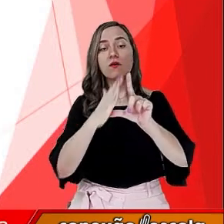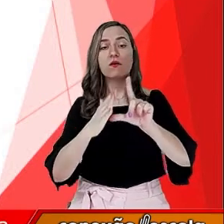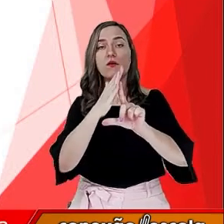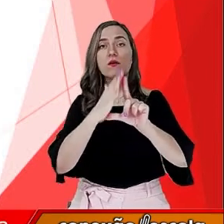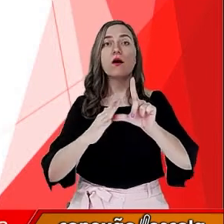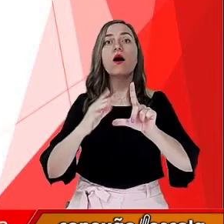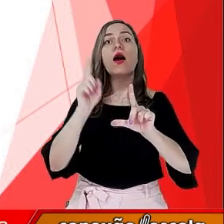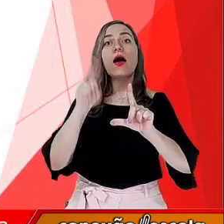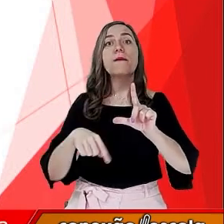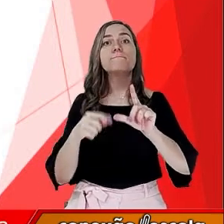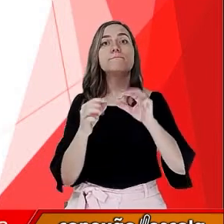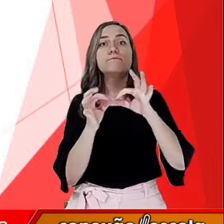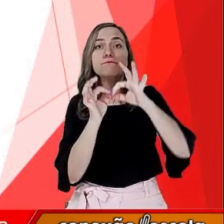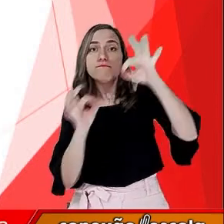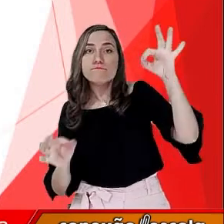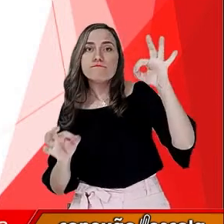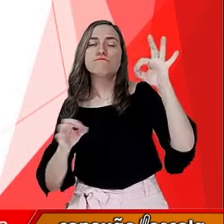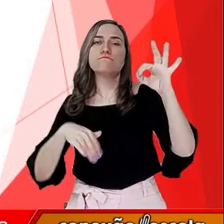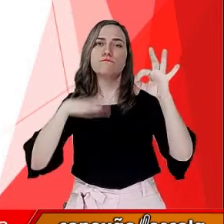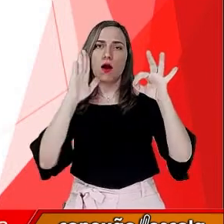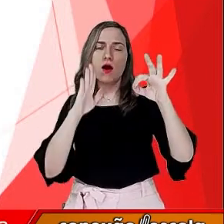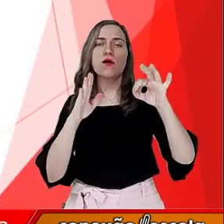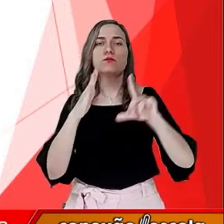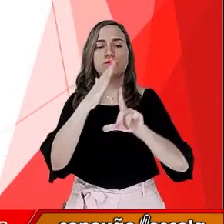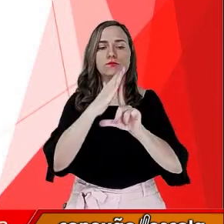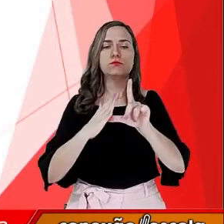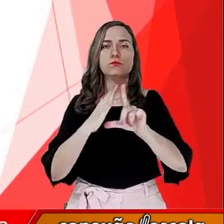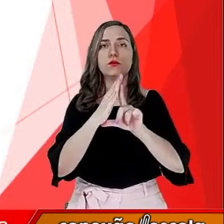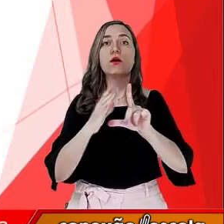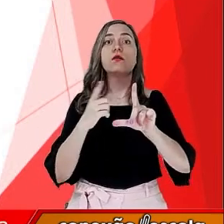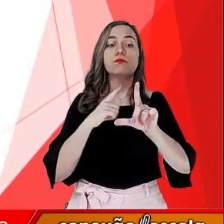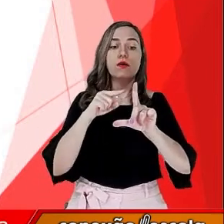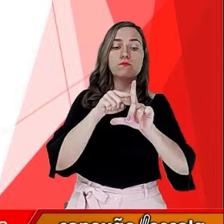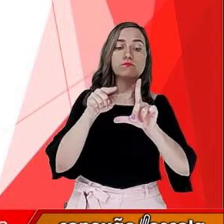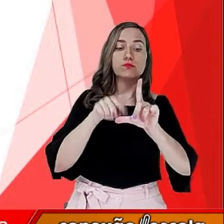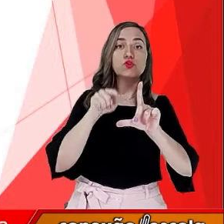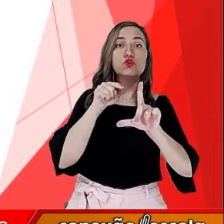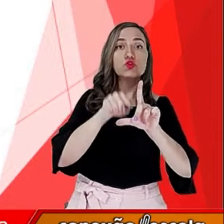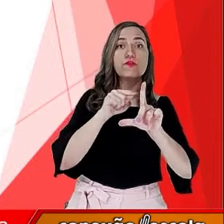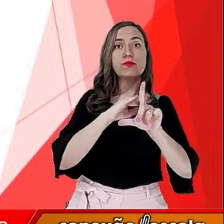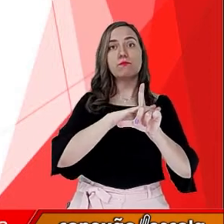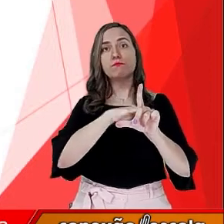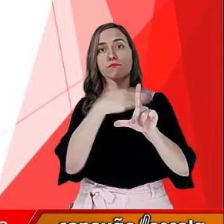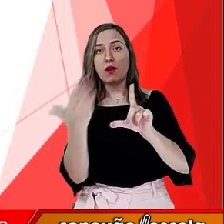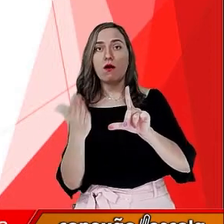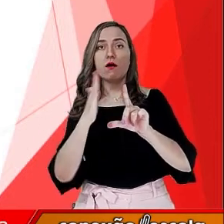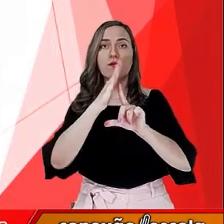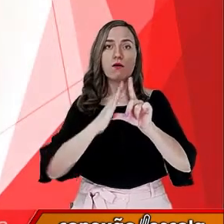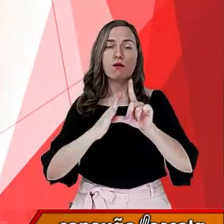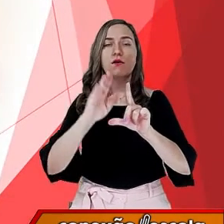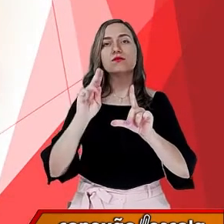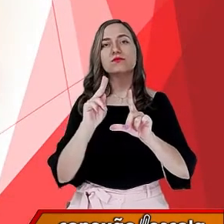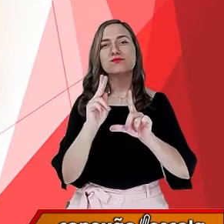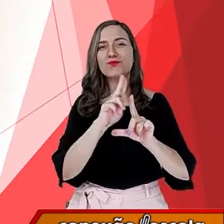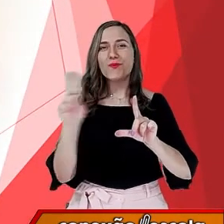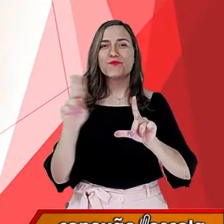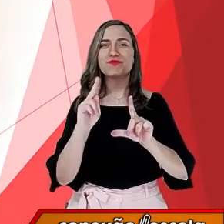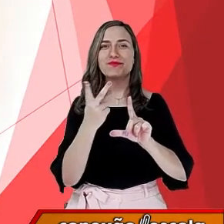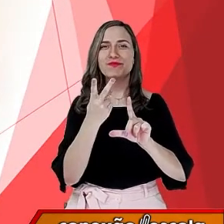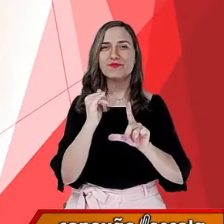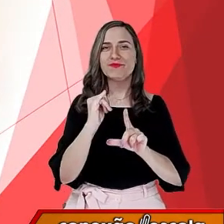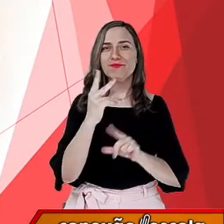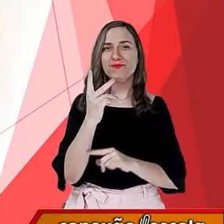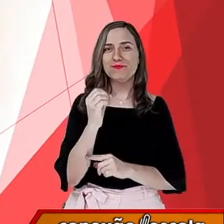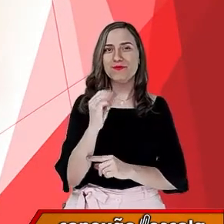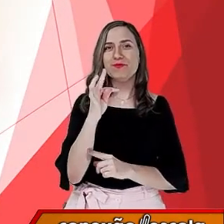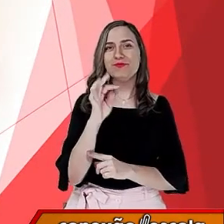que está oposto ao ângulo de 90, o ângulo de 90 está aqui, lado oposto, ele é chamado de hipotenusa. Só